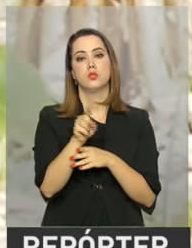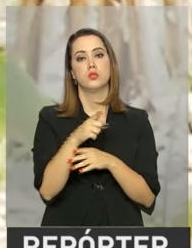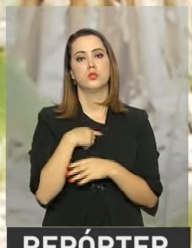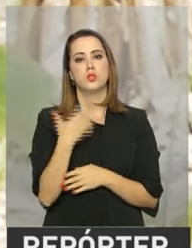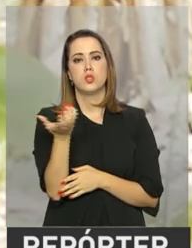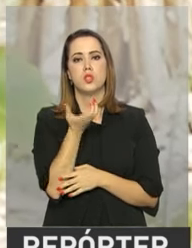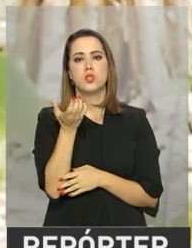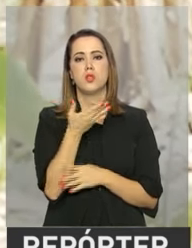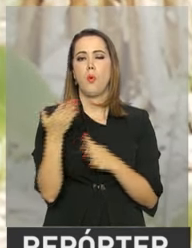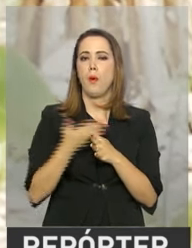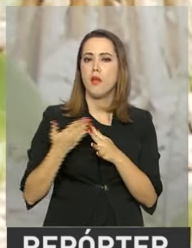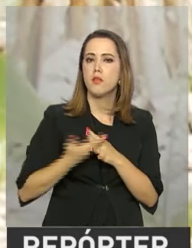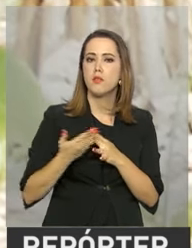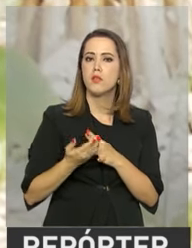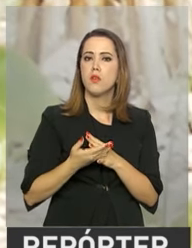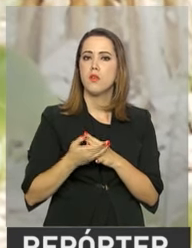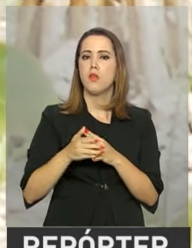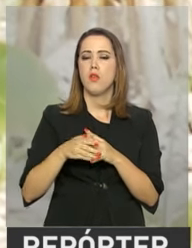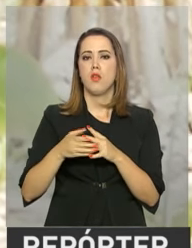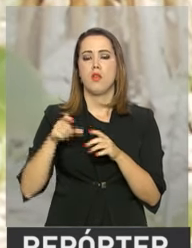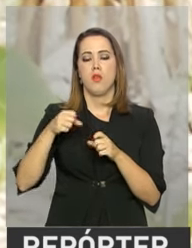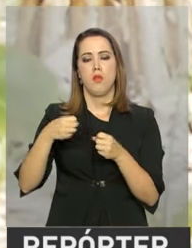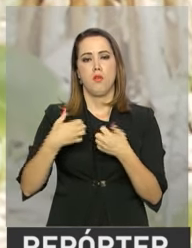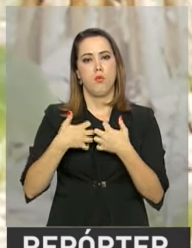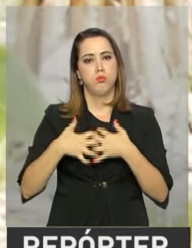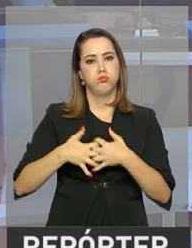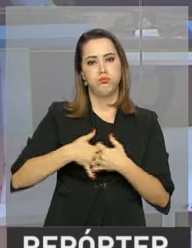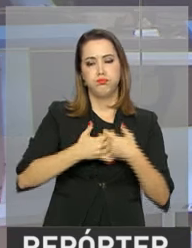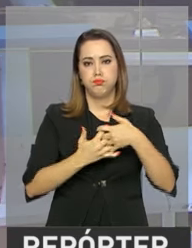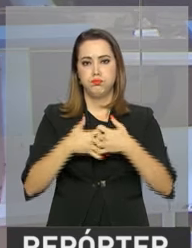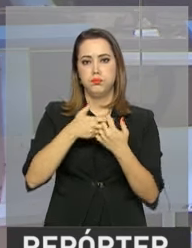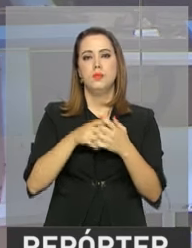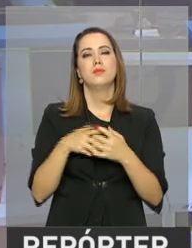querendo financiar mais um tratorzinho, vamos ver se eu consigo, né?